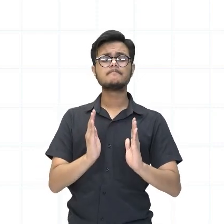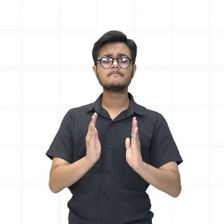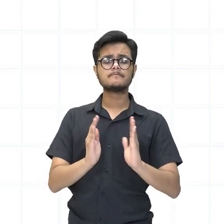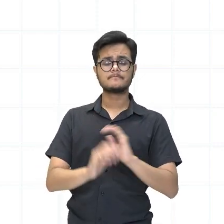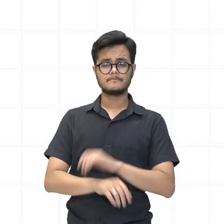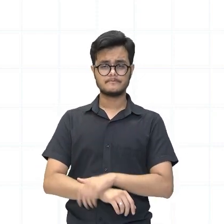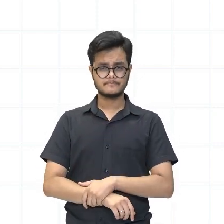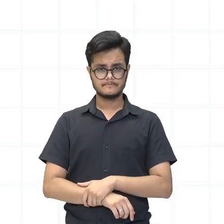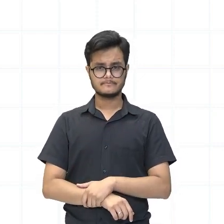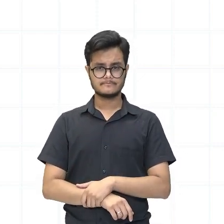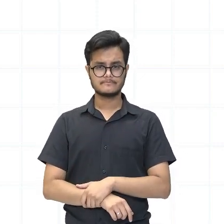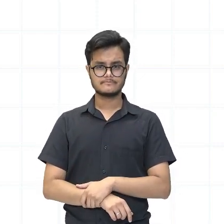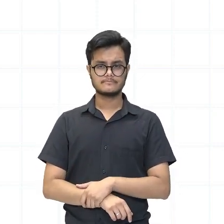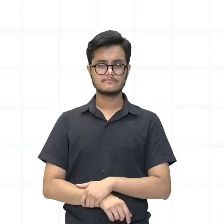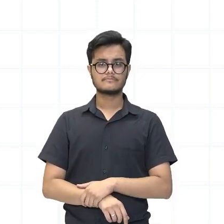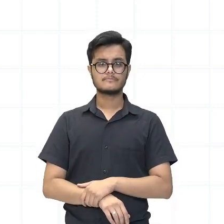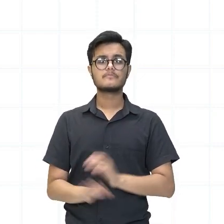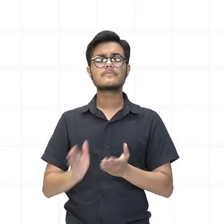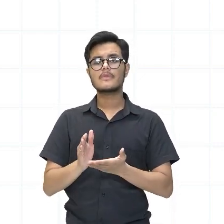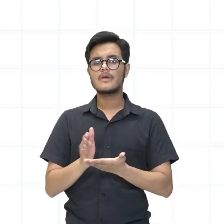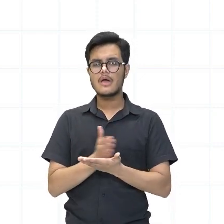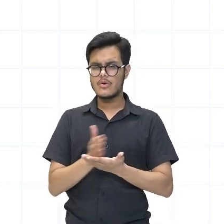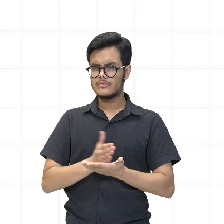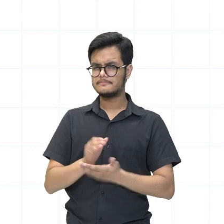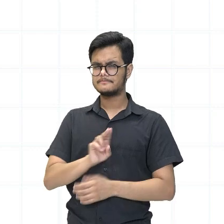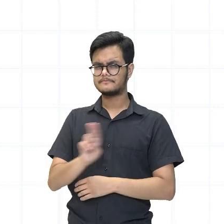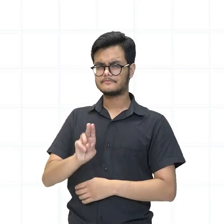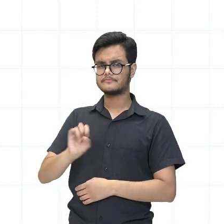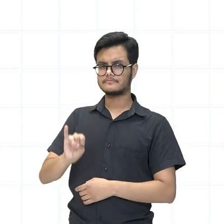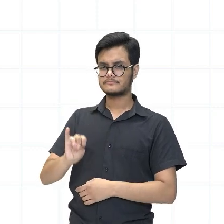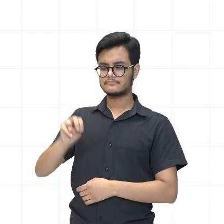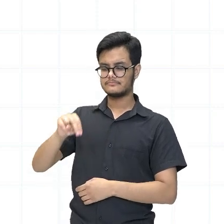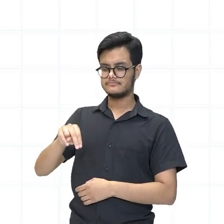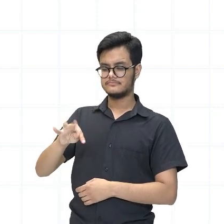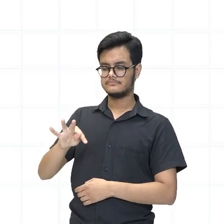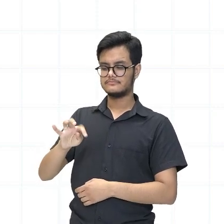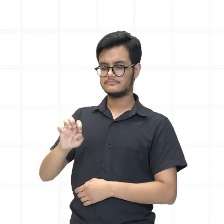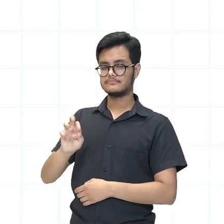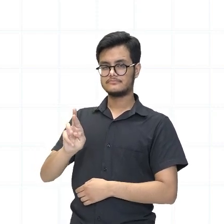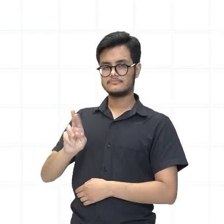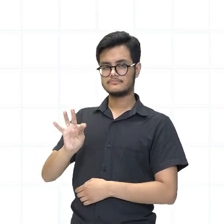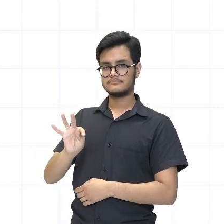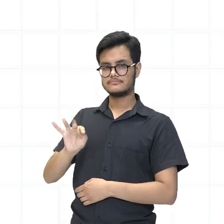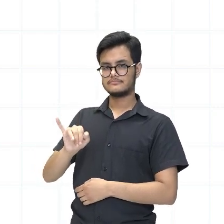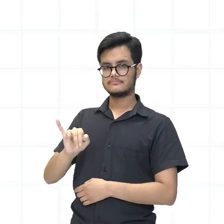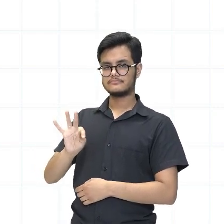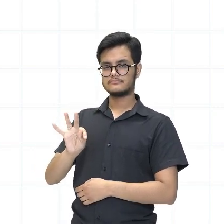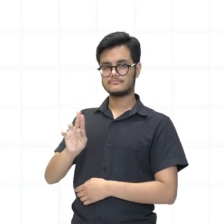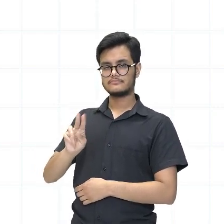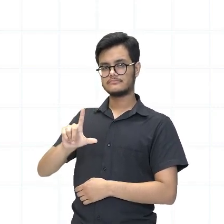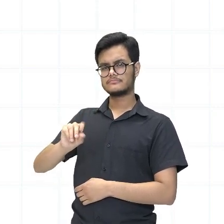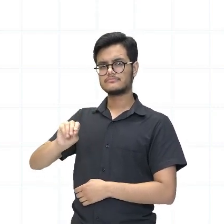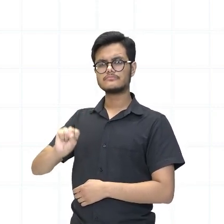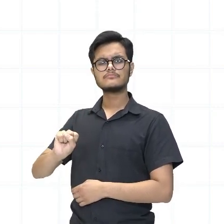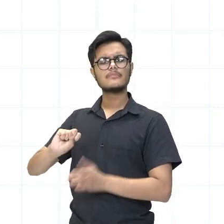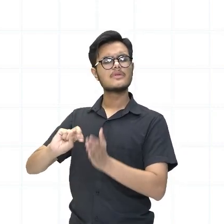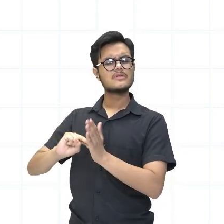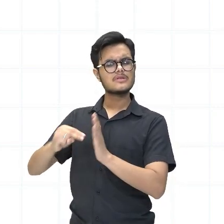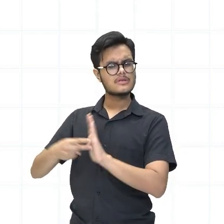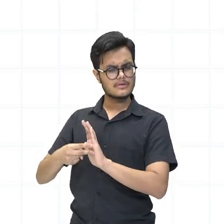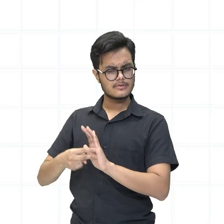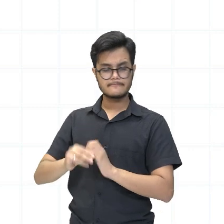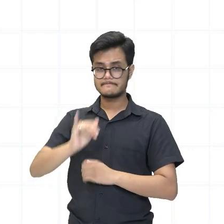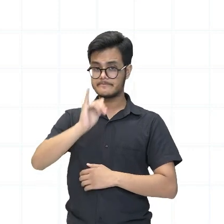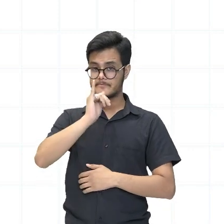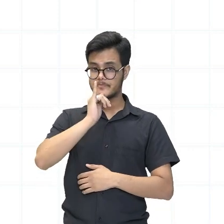temos aí os intertítulos que são apresentados para a gente. Vamos seguir? Perceba que os intertítulos, pessoal, eles funcionam